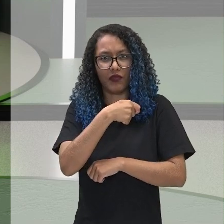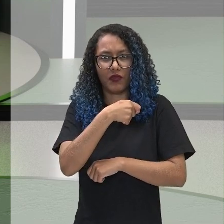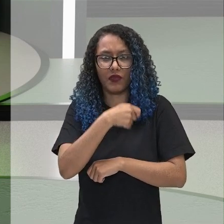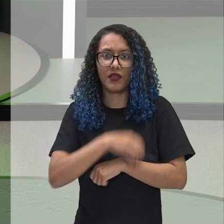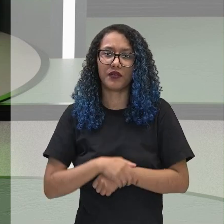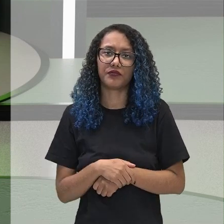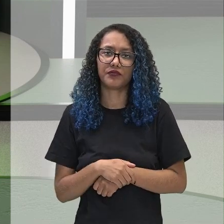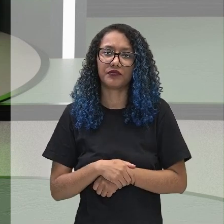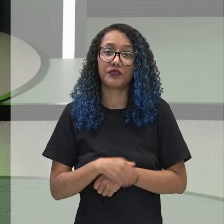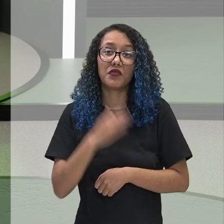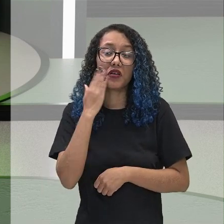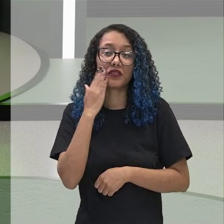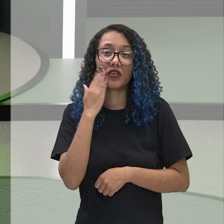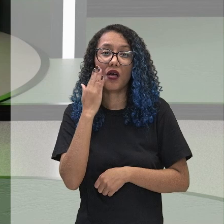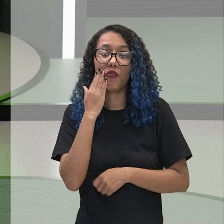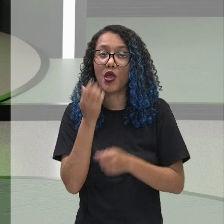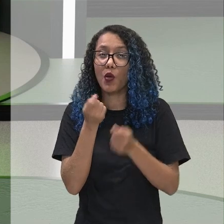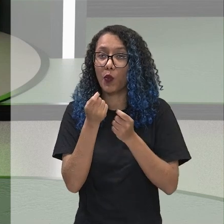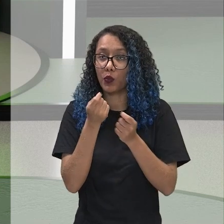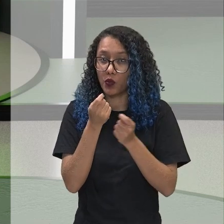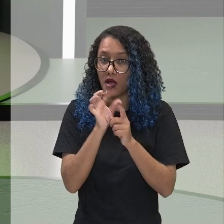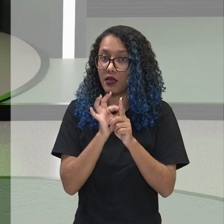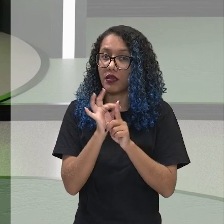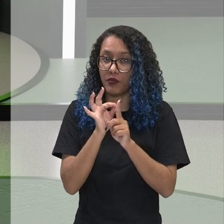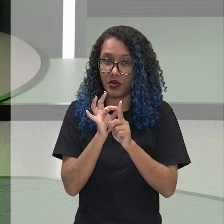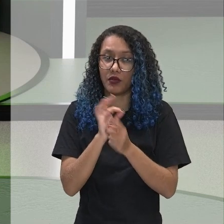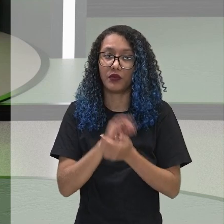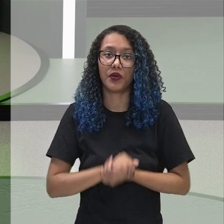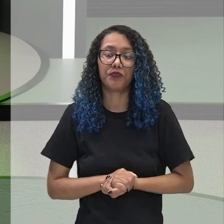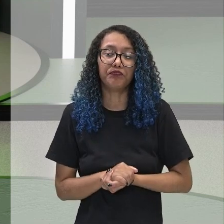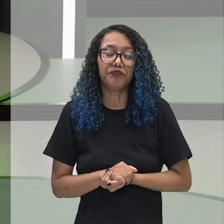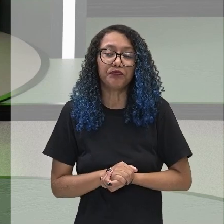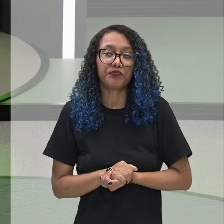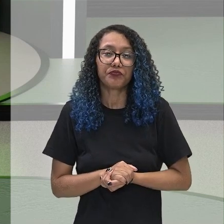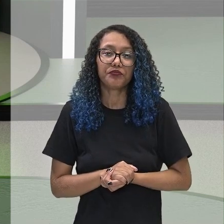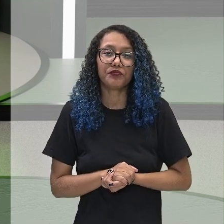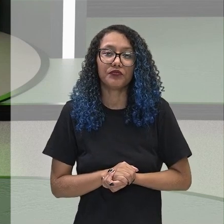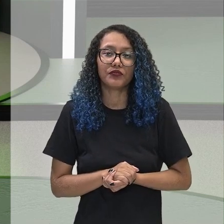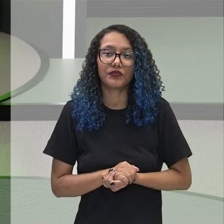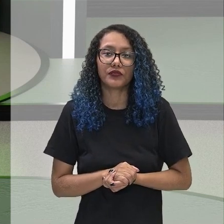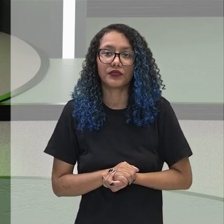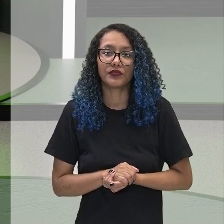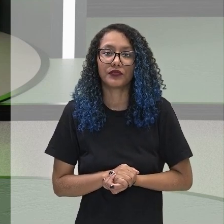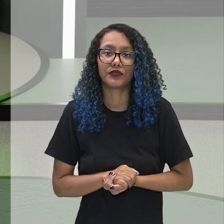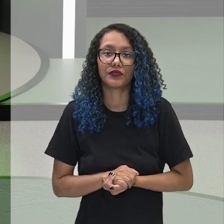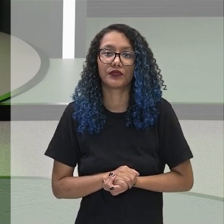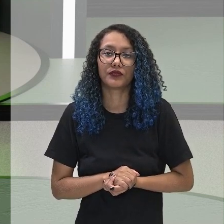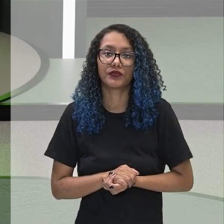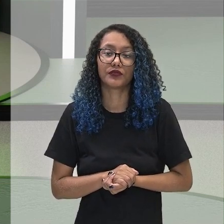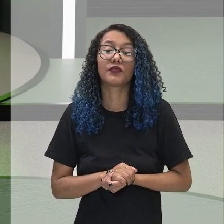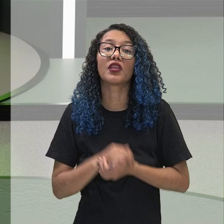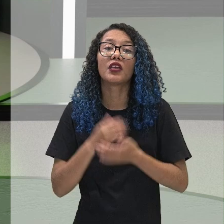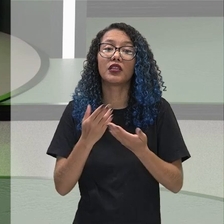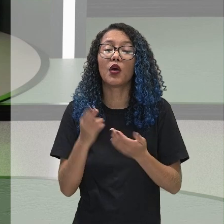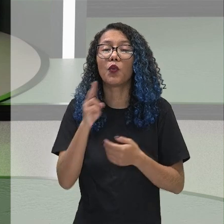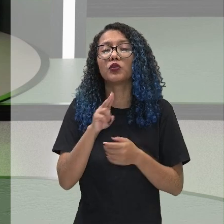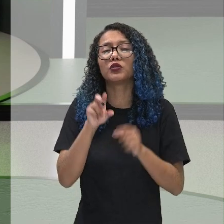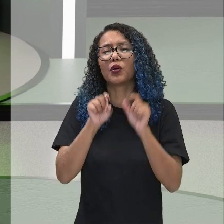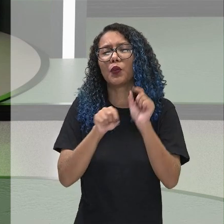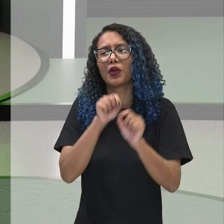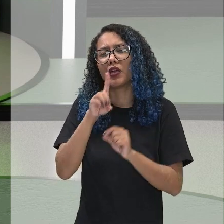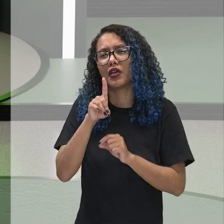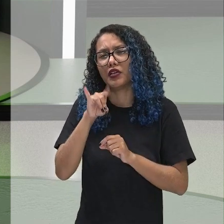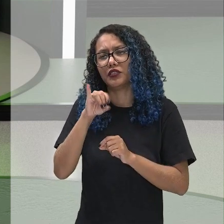ficar ali monitorando. Então, os termômetros, eles usam a dilatação térmica